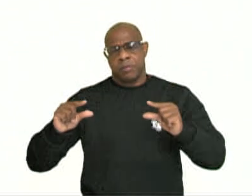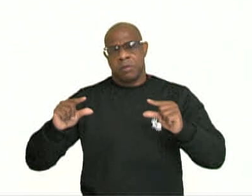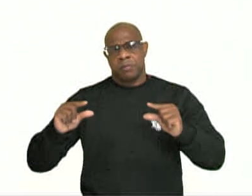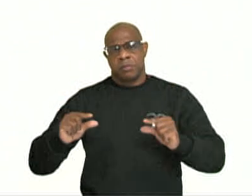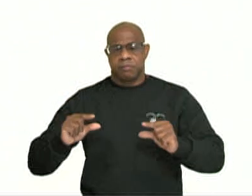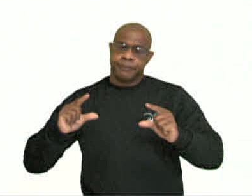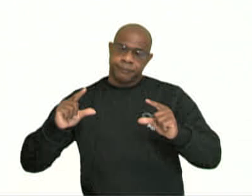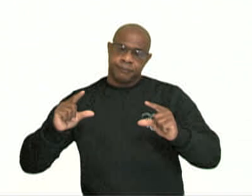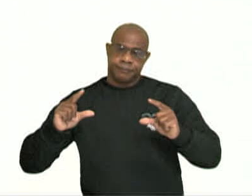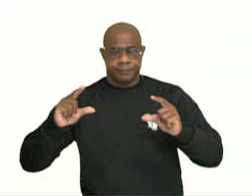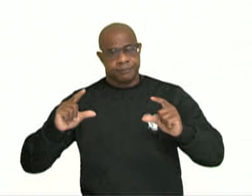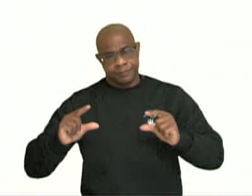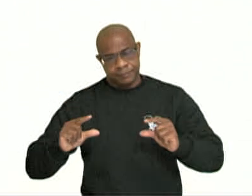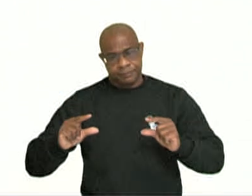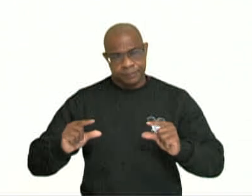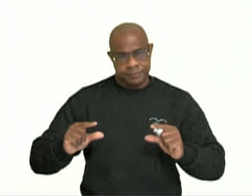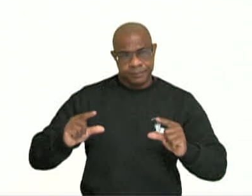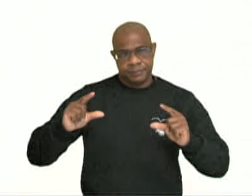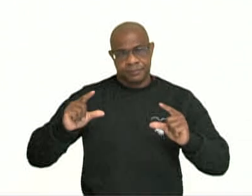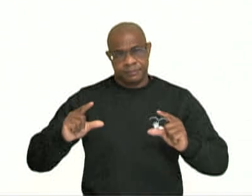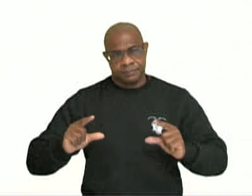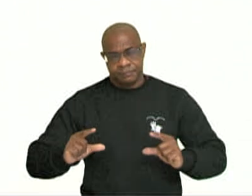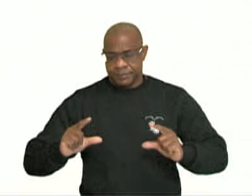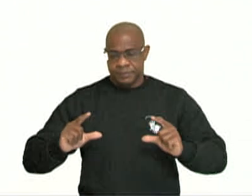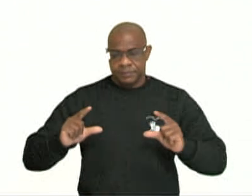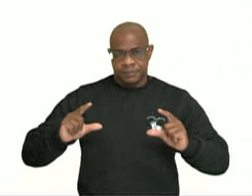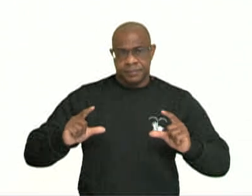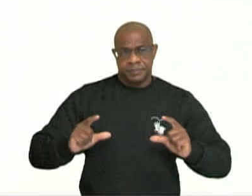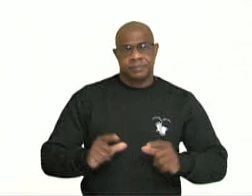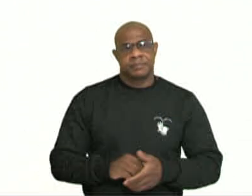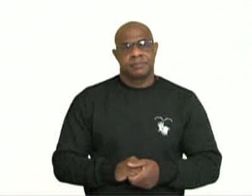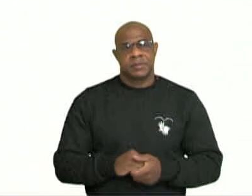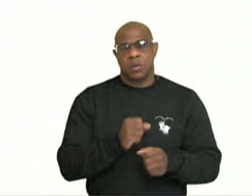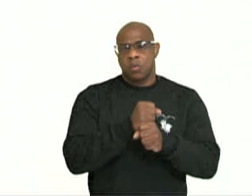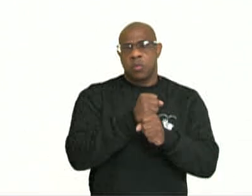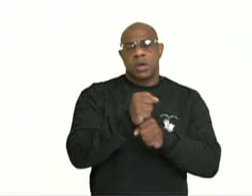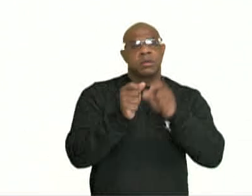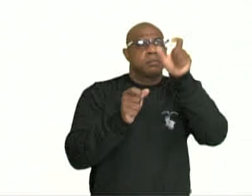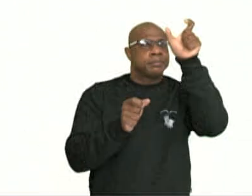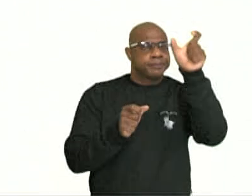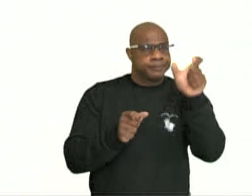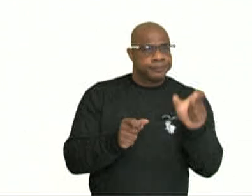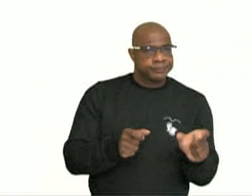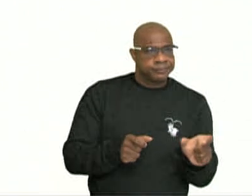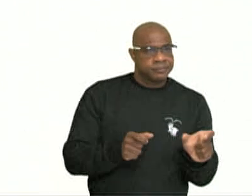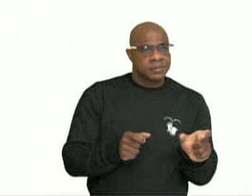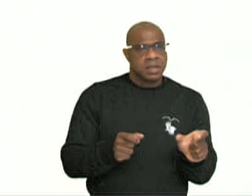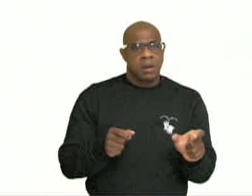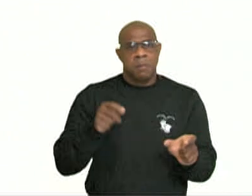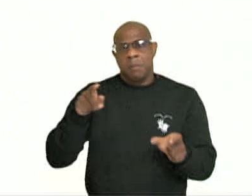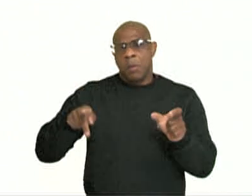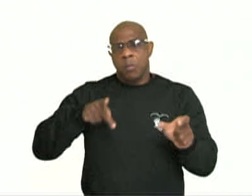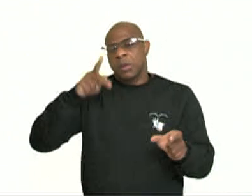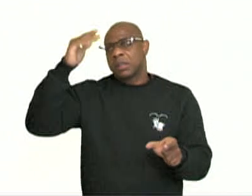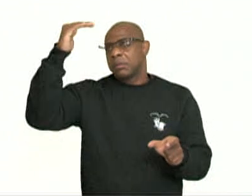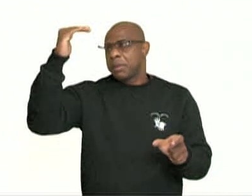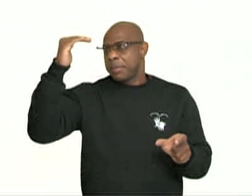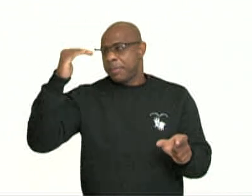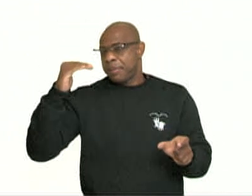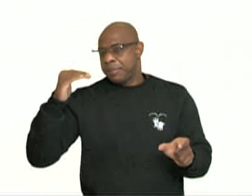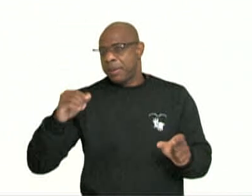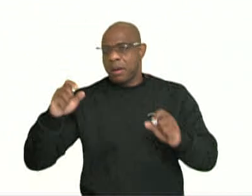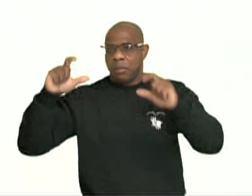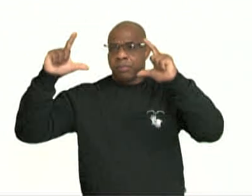foi para 330 mil, em 2000 aumentou a população em 400 mil, e agora em 2010, na